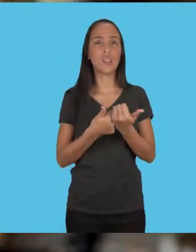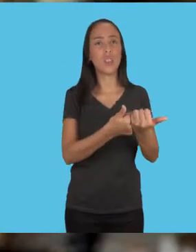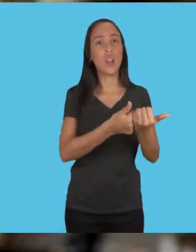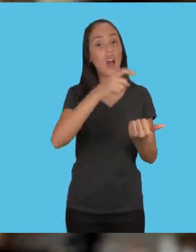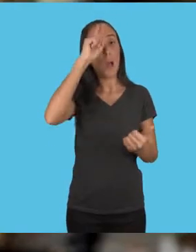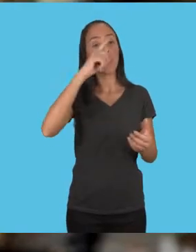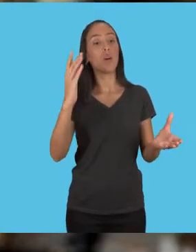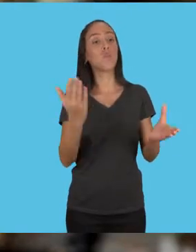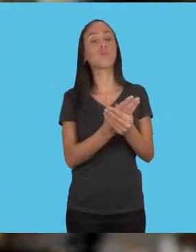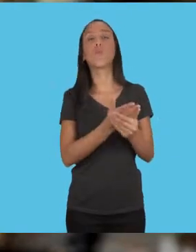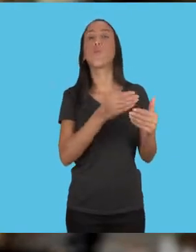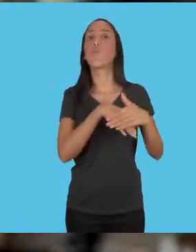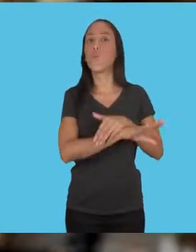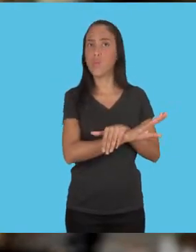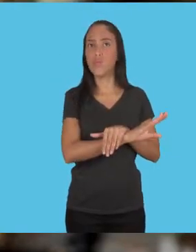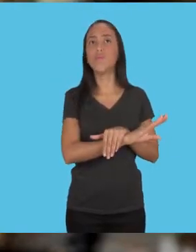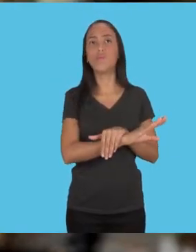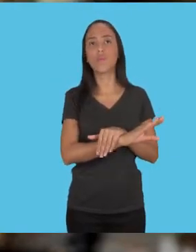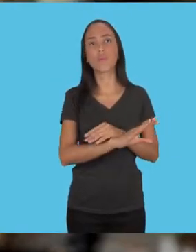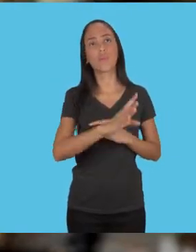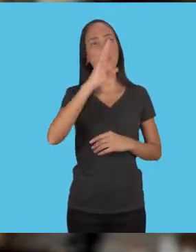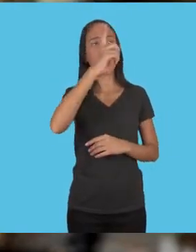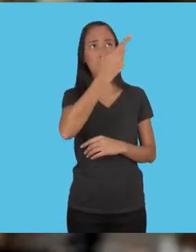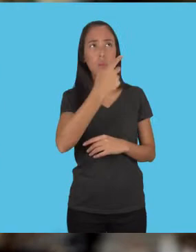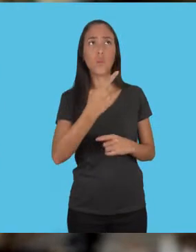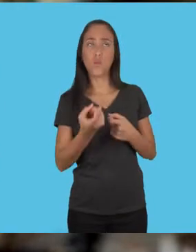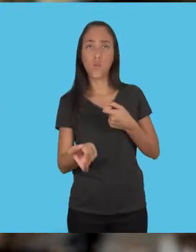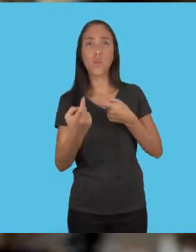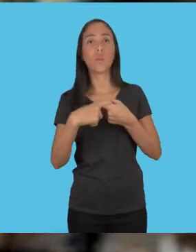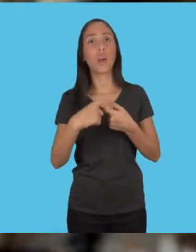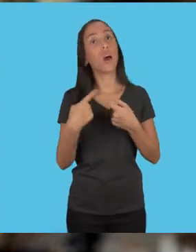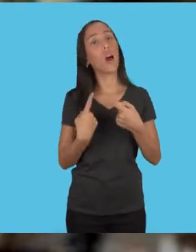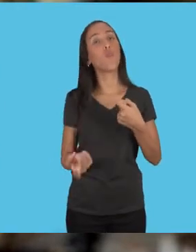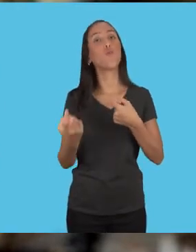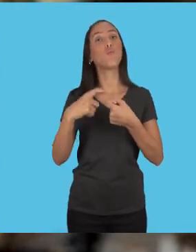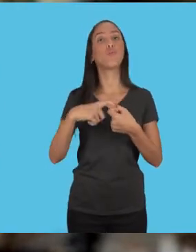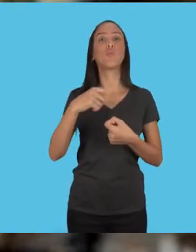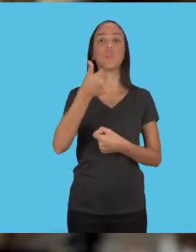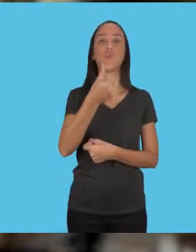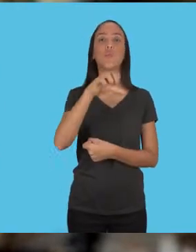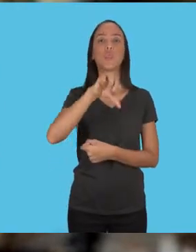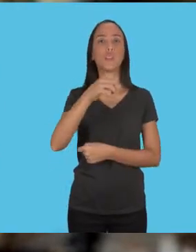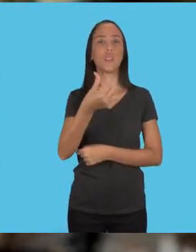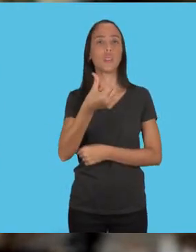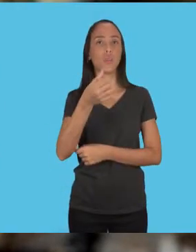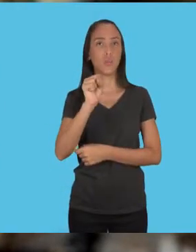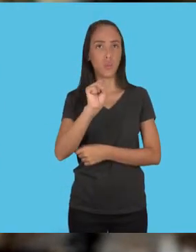mãe resolveram que nós íamos voltar. E voltamos em 68.